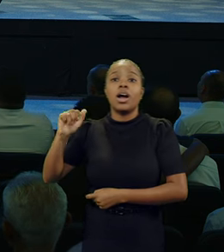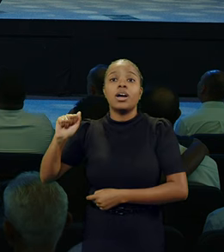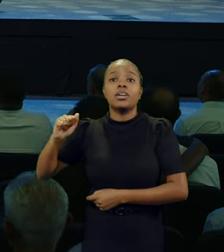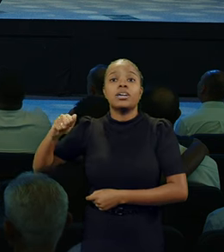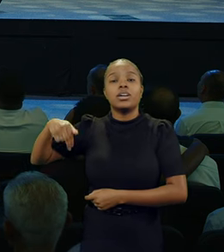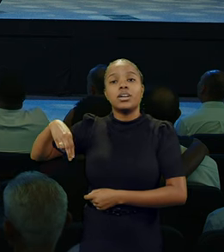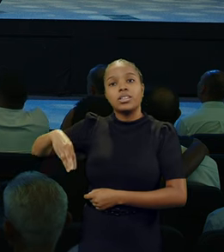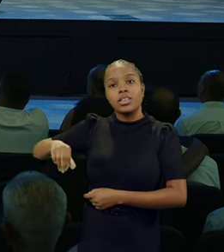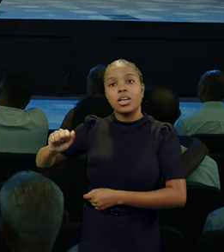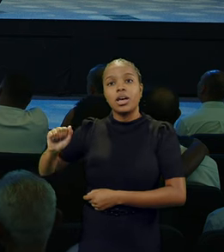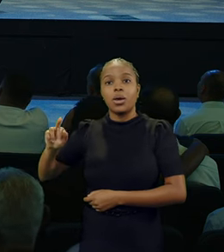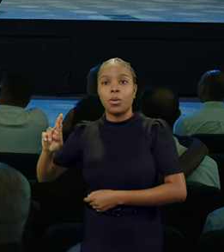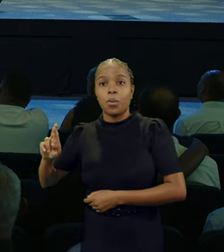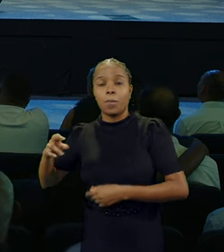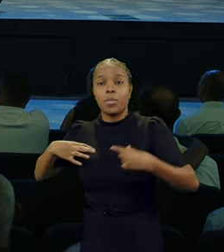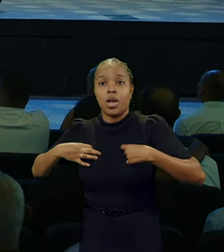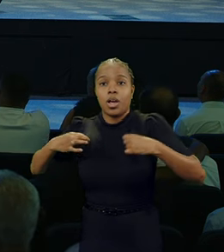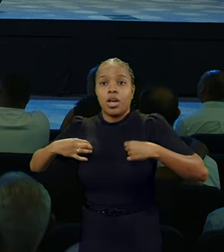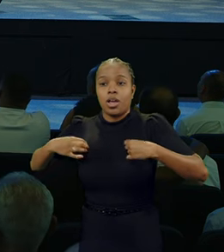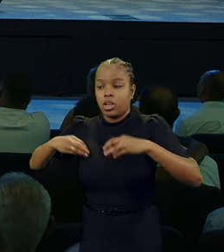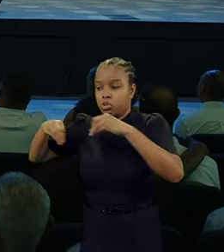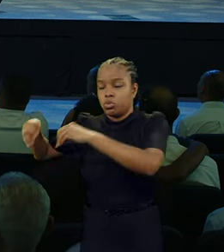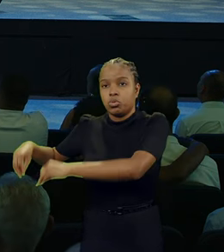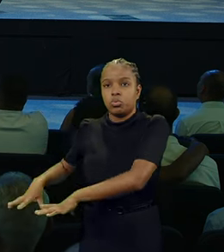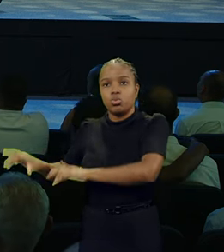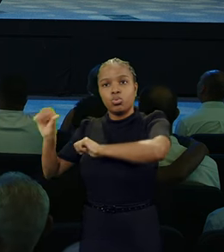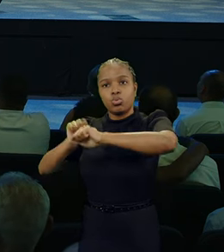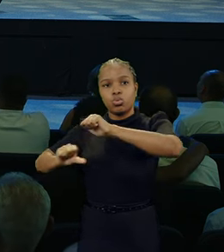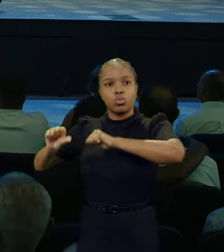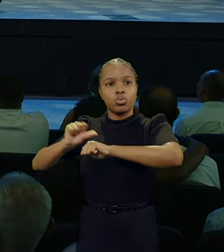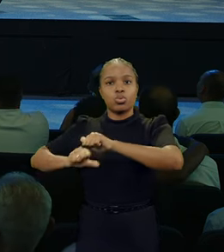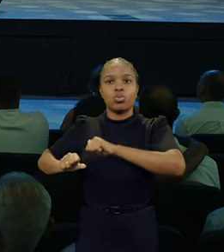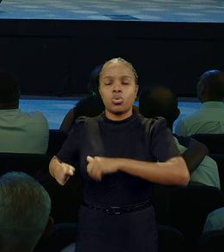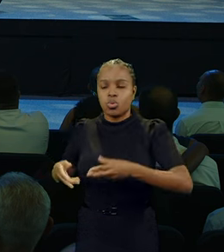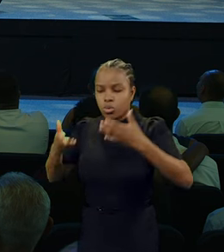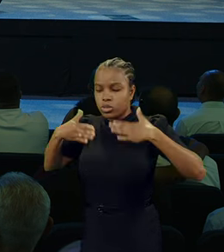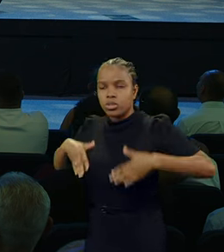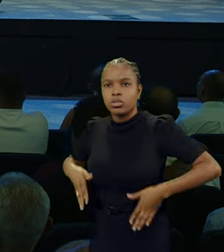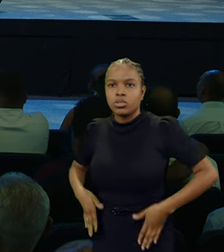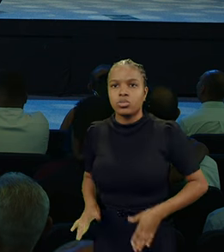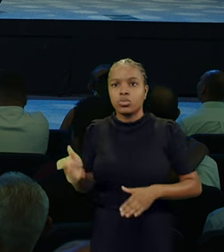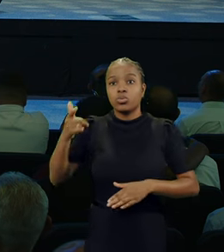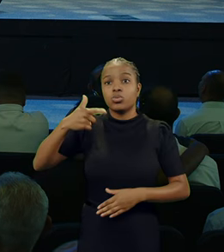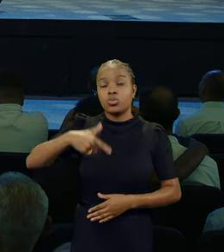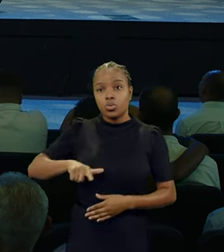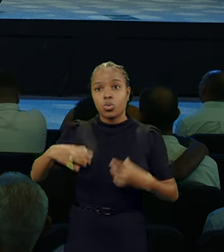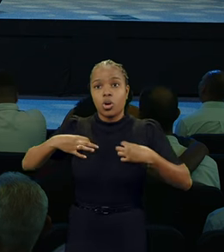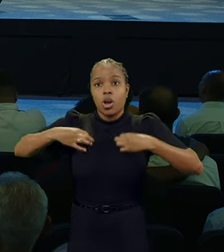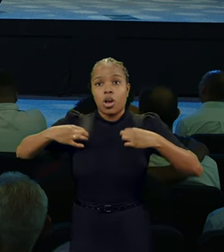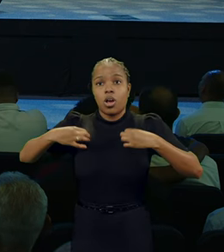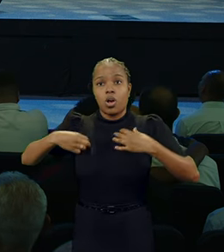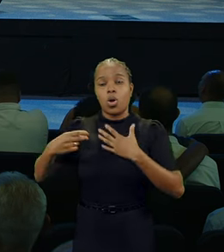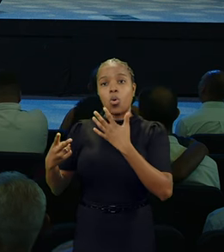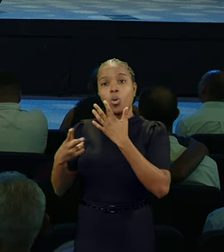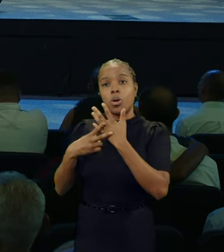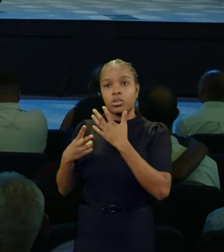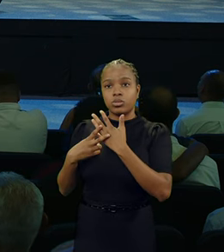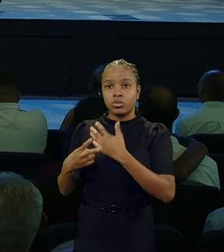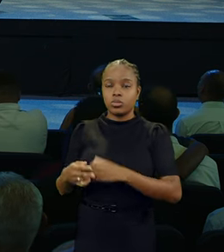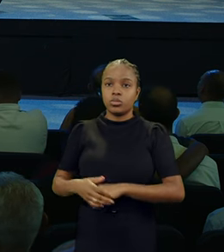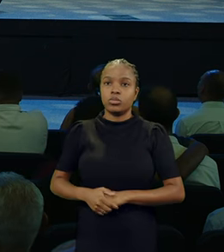tirou as vestes de prostituta culturais e se vestiu novamente com as vestes de